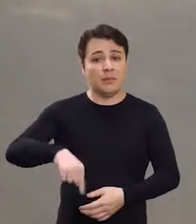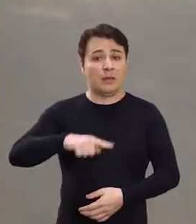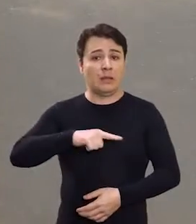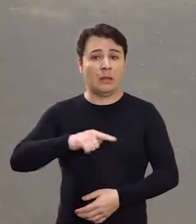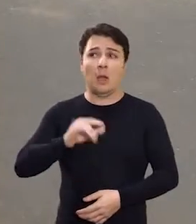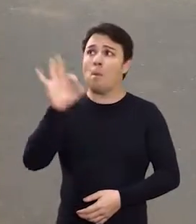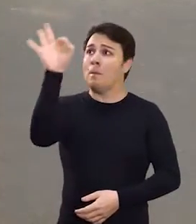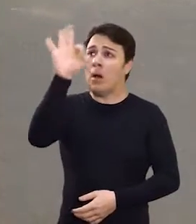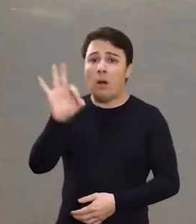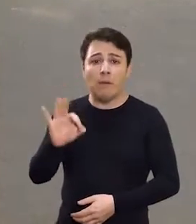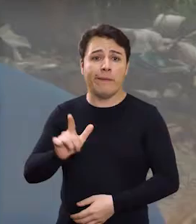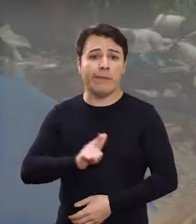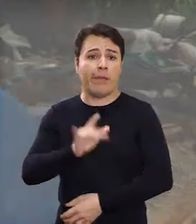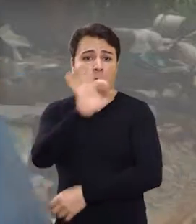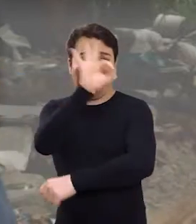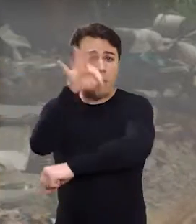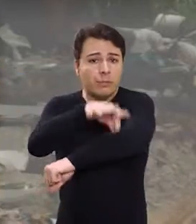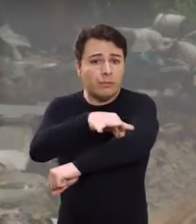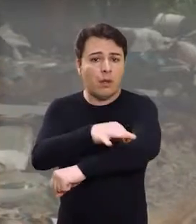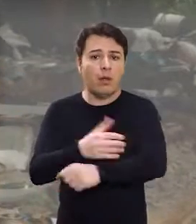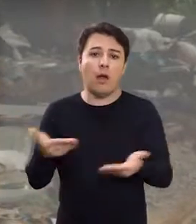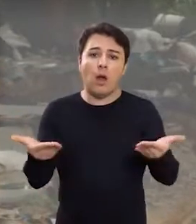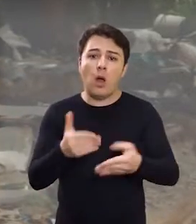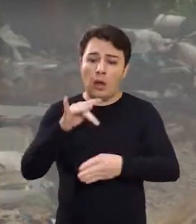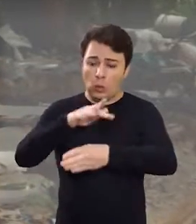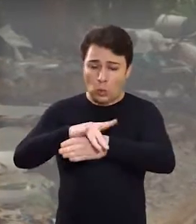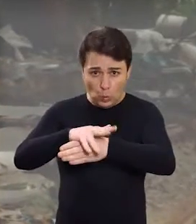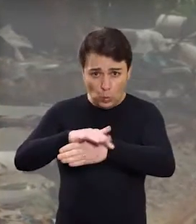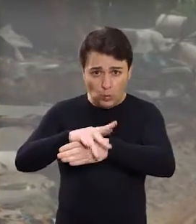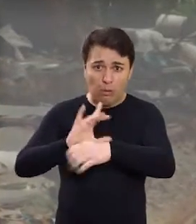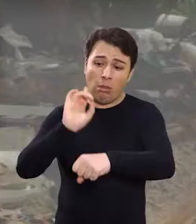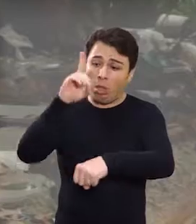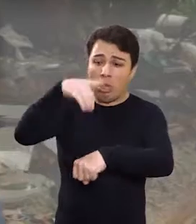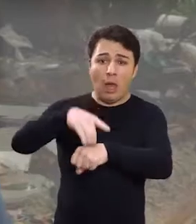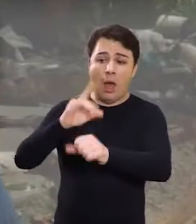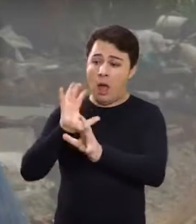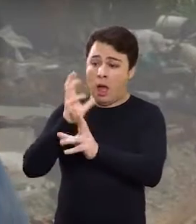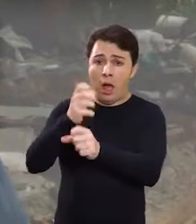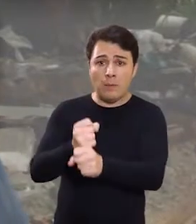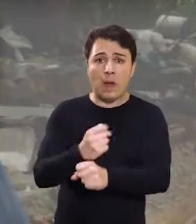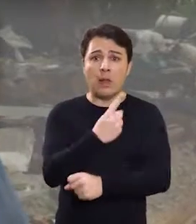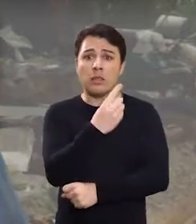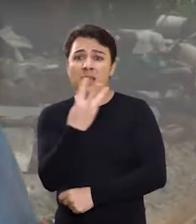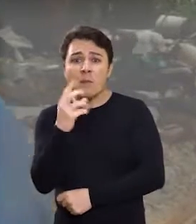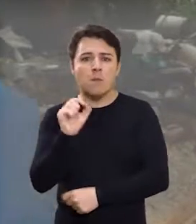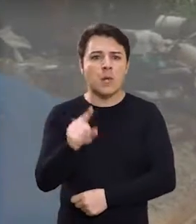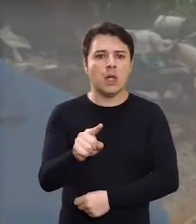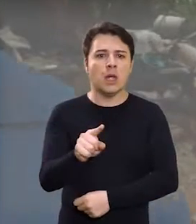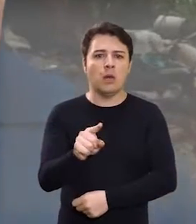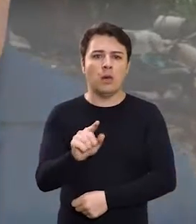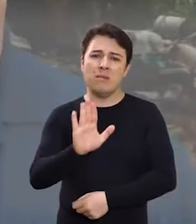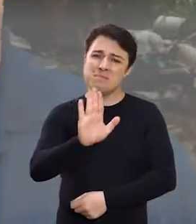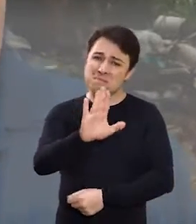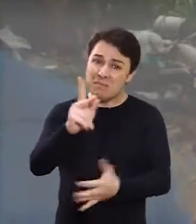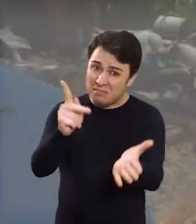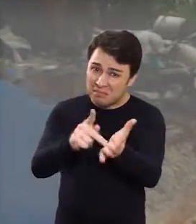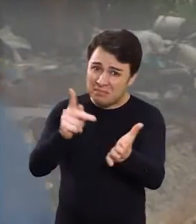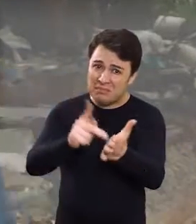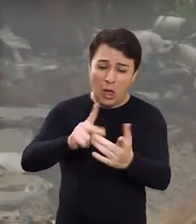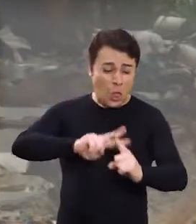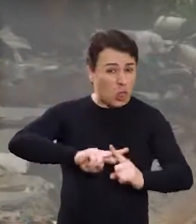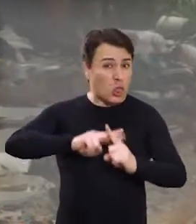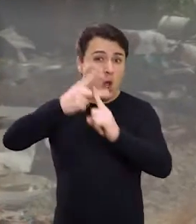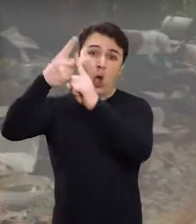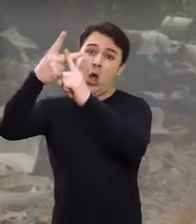prefeitura sorver aqui mosca pernilongo nós somos aí que o a dengue praticamente